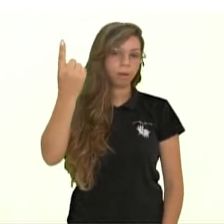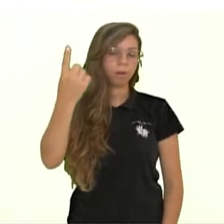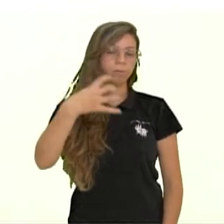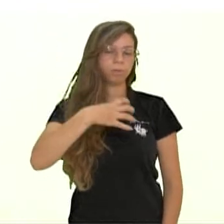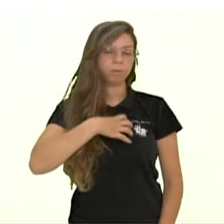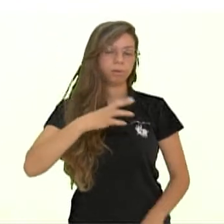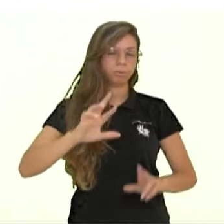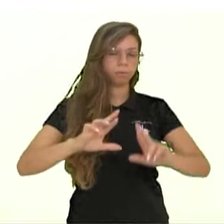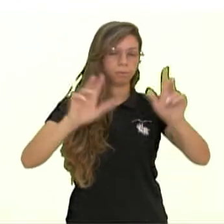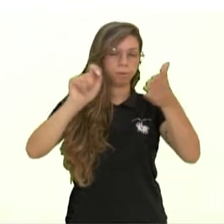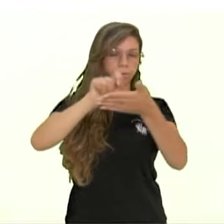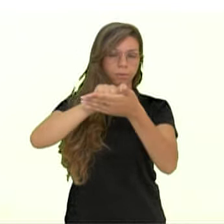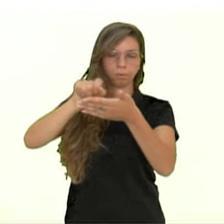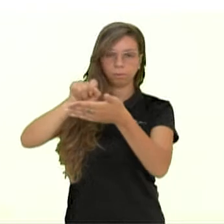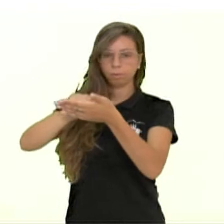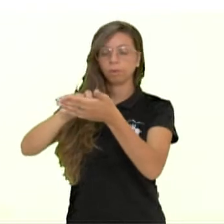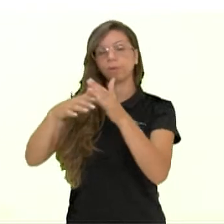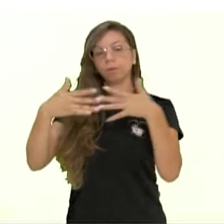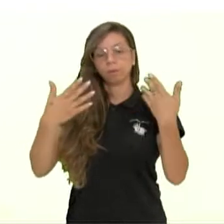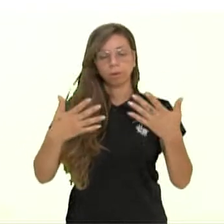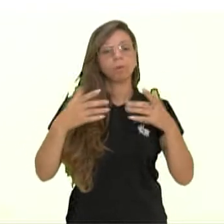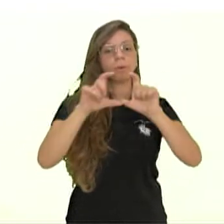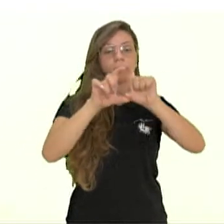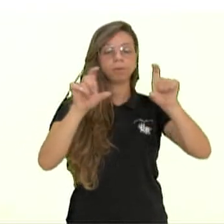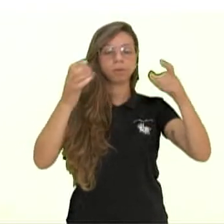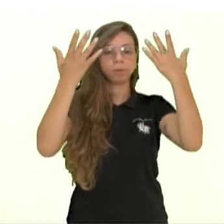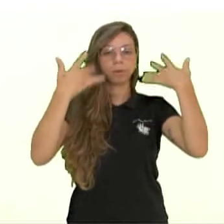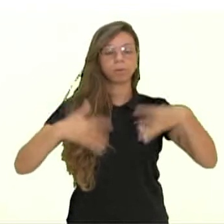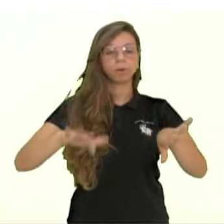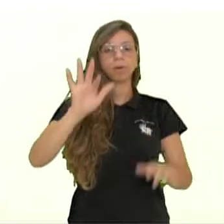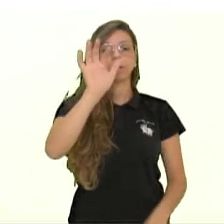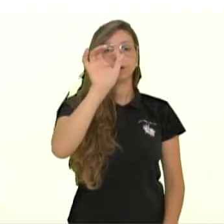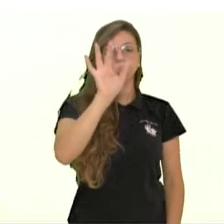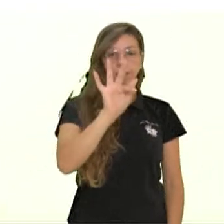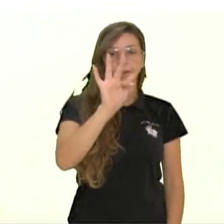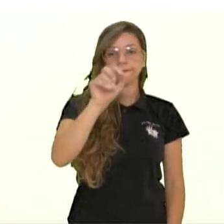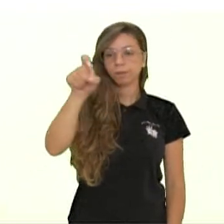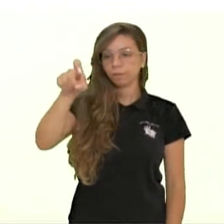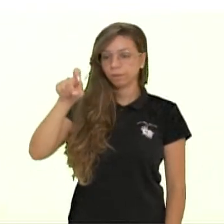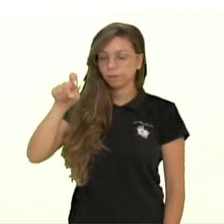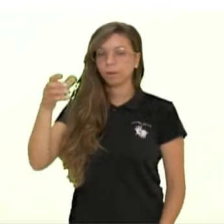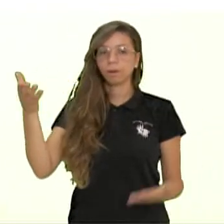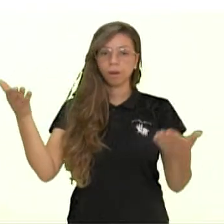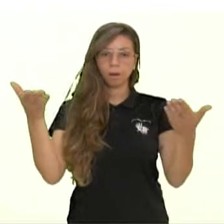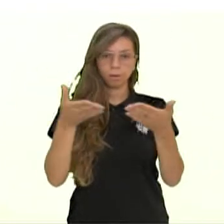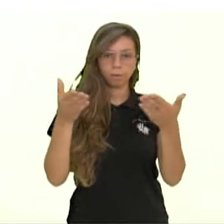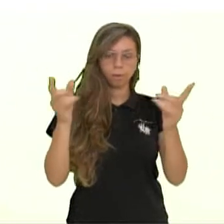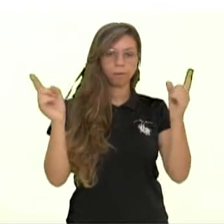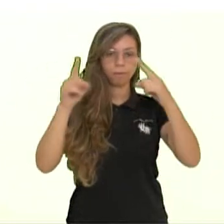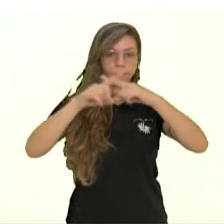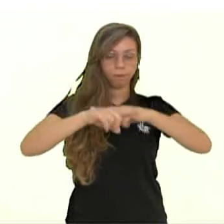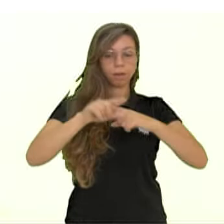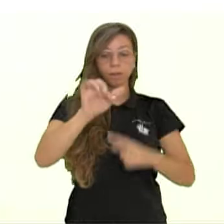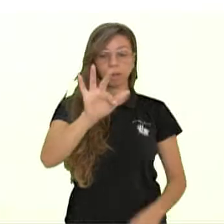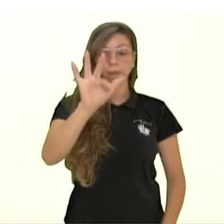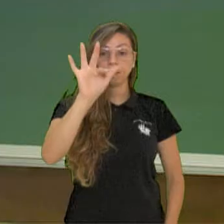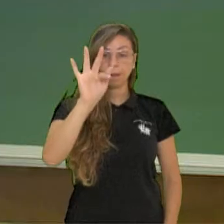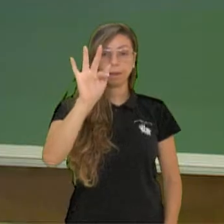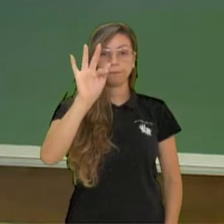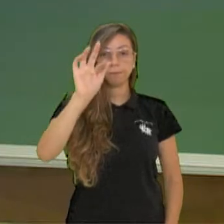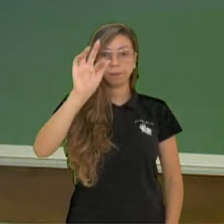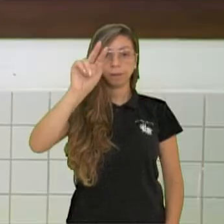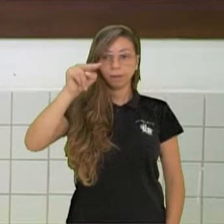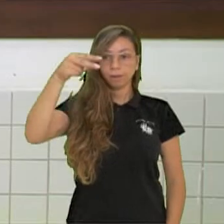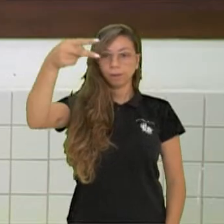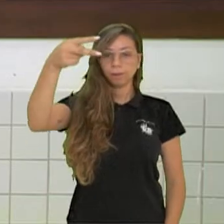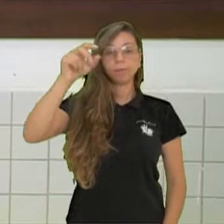né? A função natural é f de x. A função inversa, f elevado a menos 1. Esse elevado a menos 1